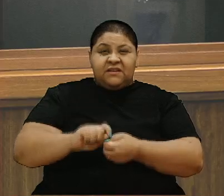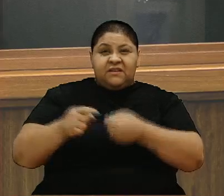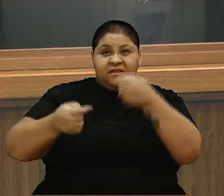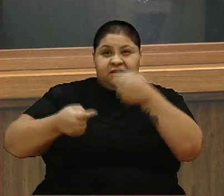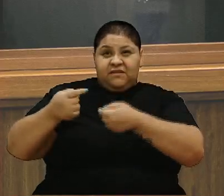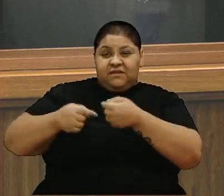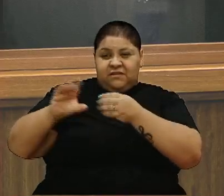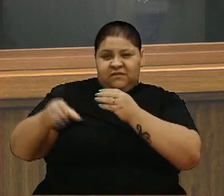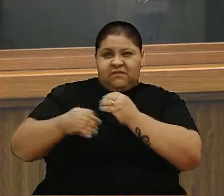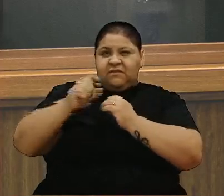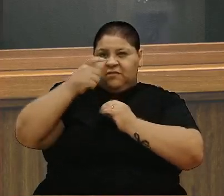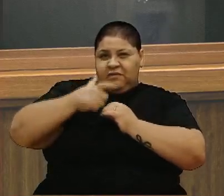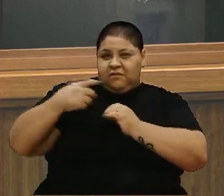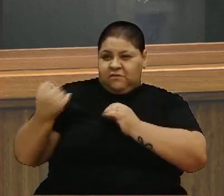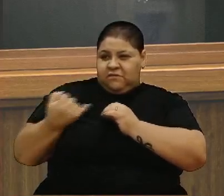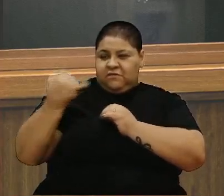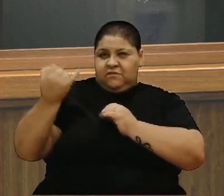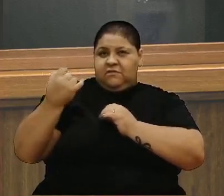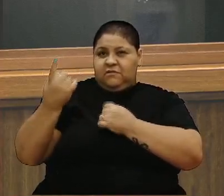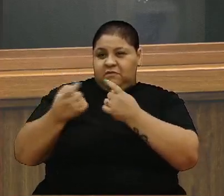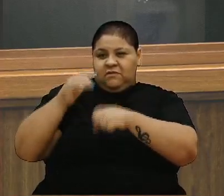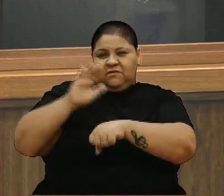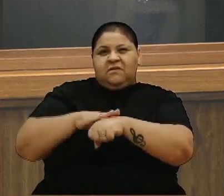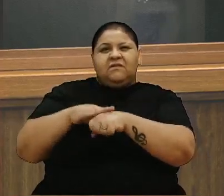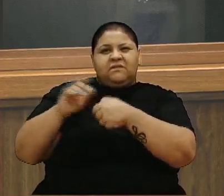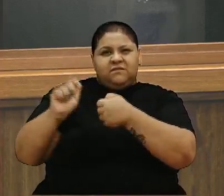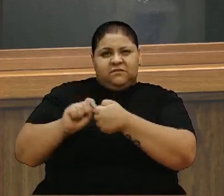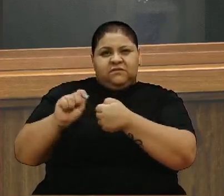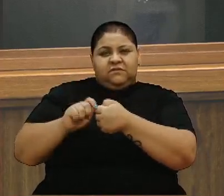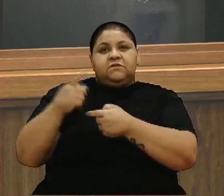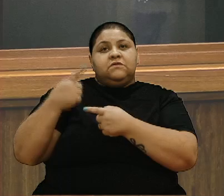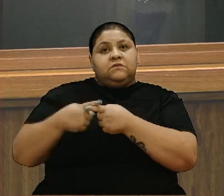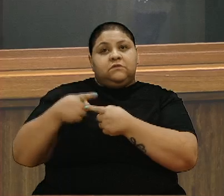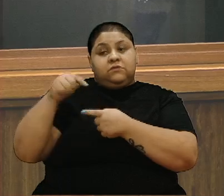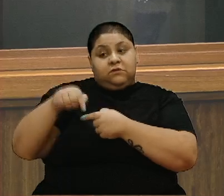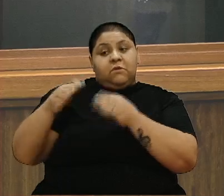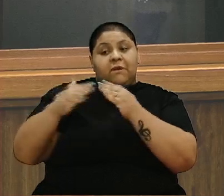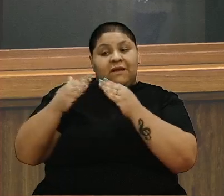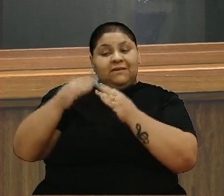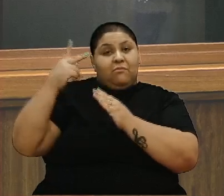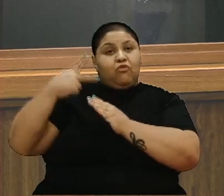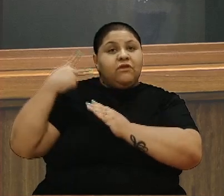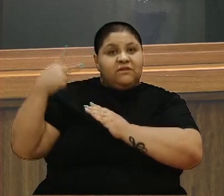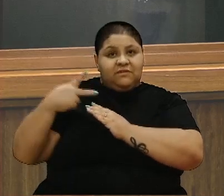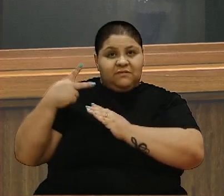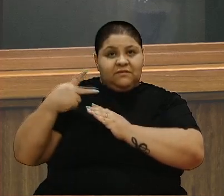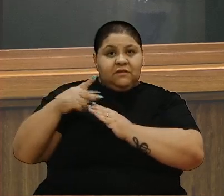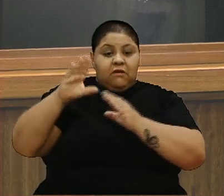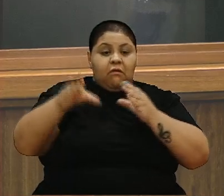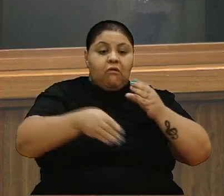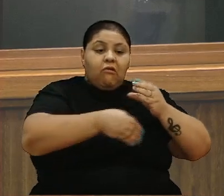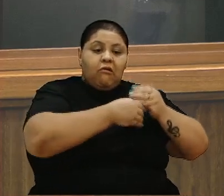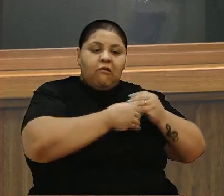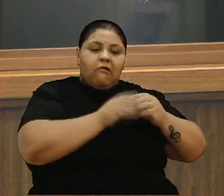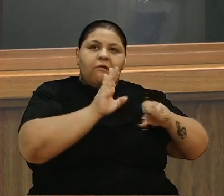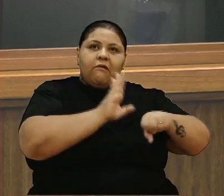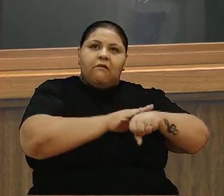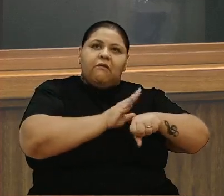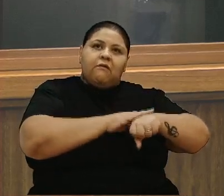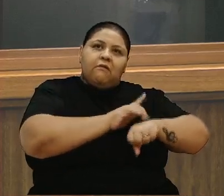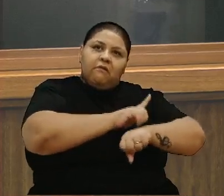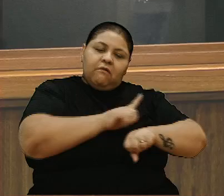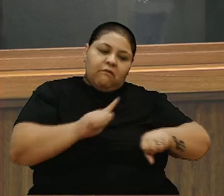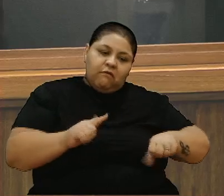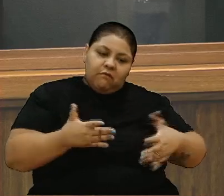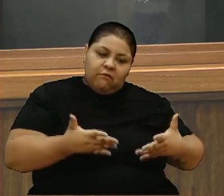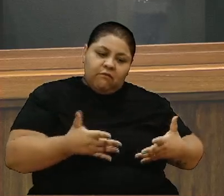sobre a emenda, que eu acho muito importante que em algum momento se faça, porque essa é uma casa política, as emendas vieram no momento dos